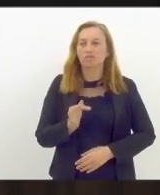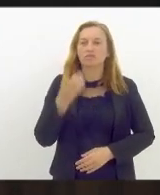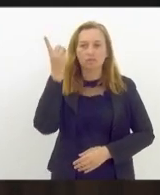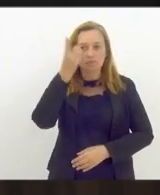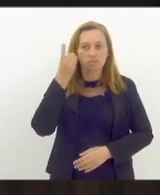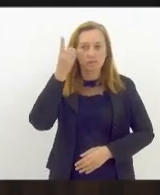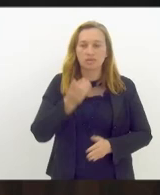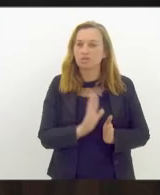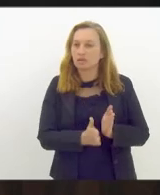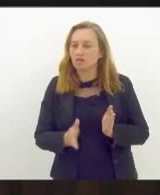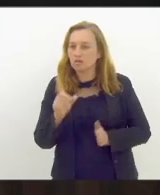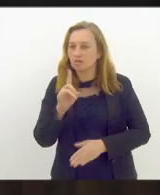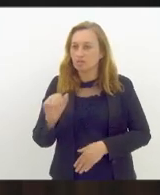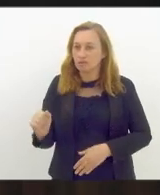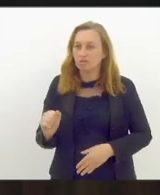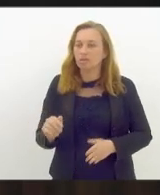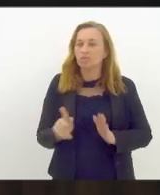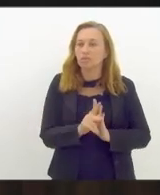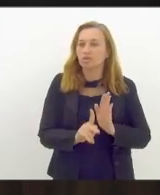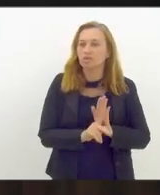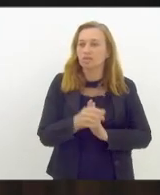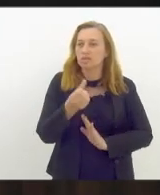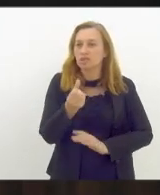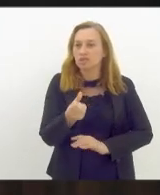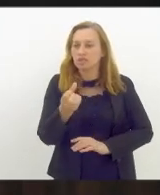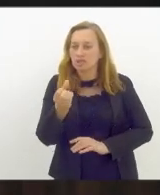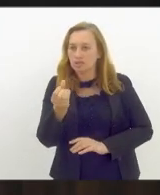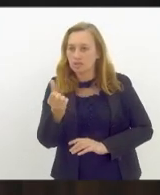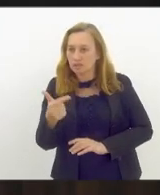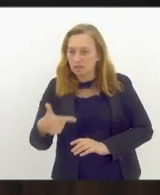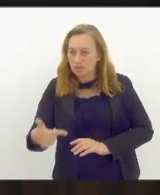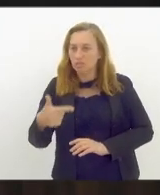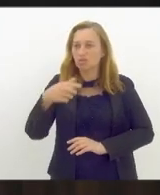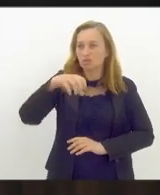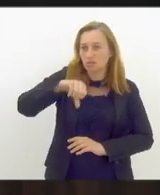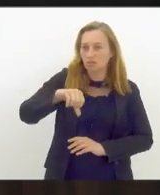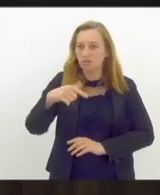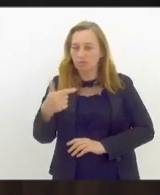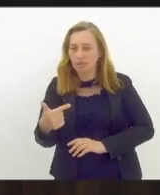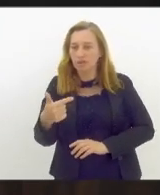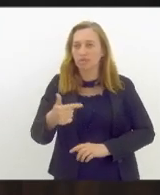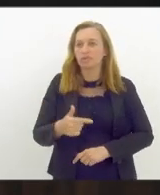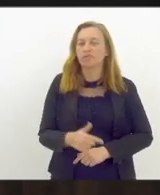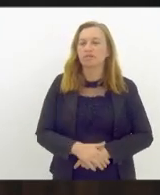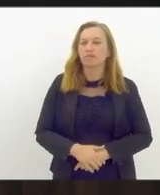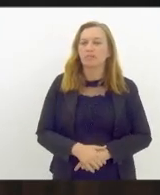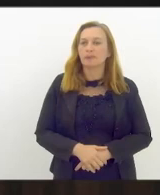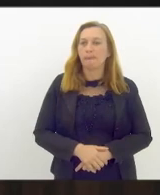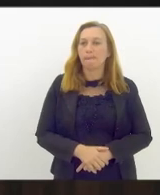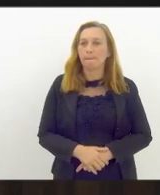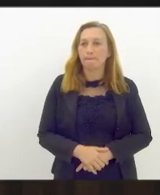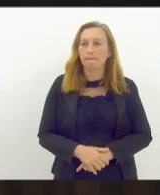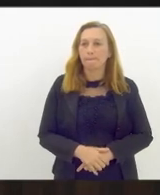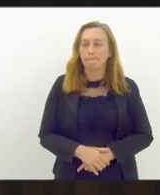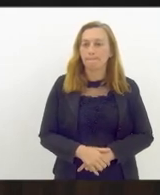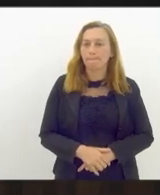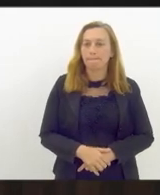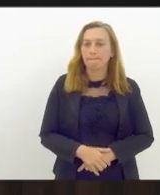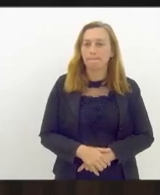na ordem do dia, projeto de lei 6296, que